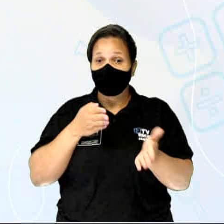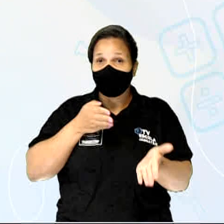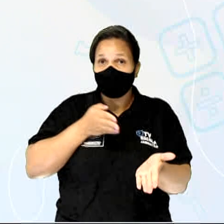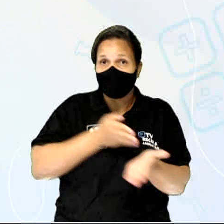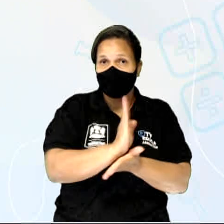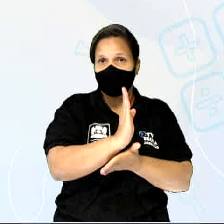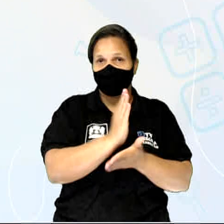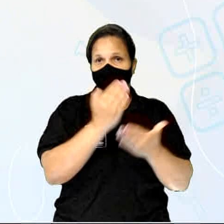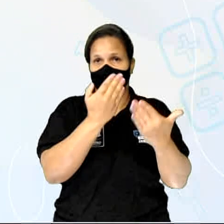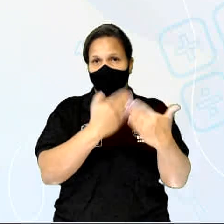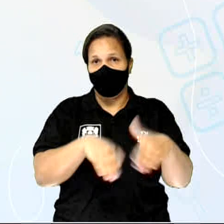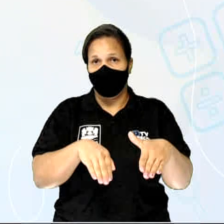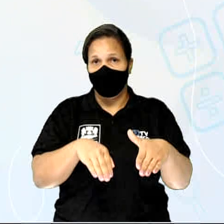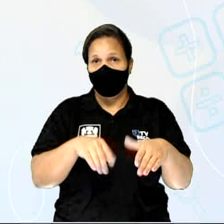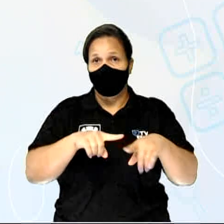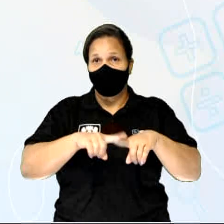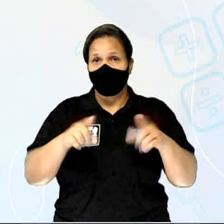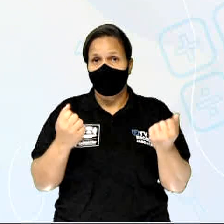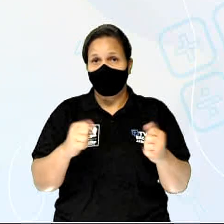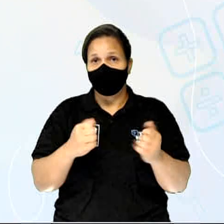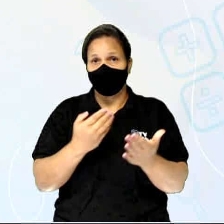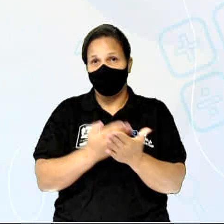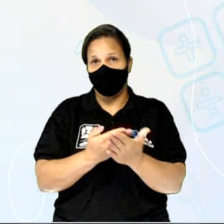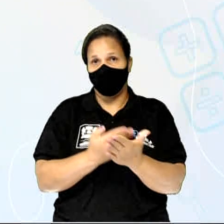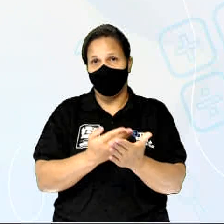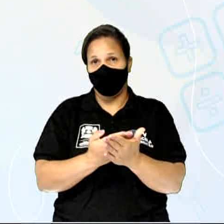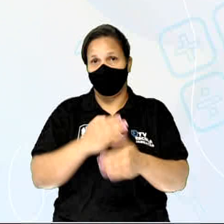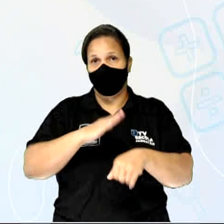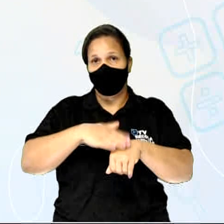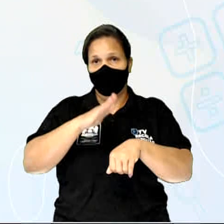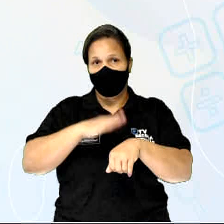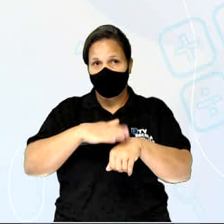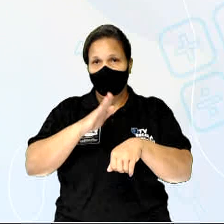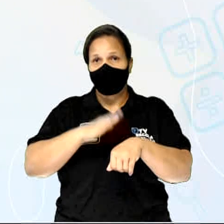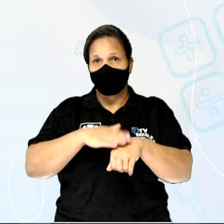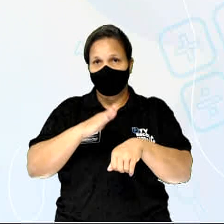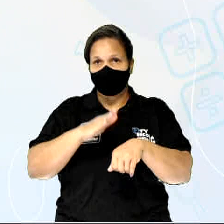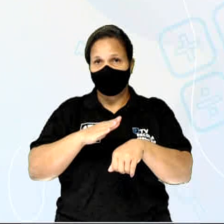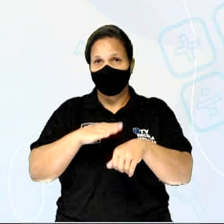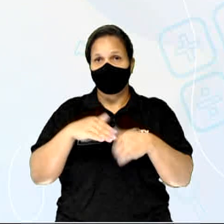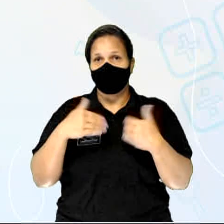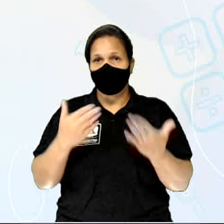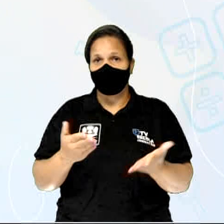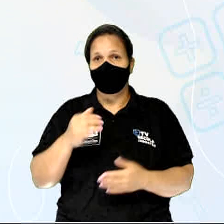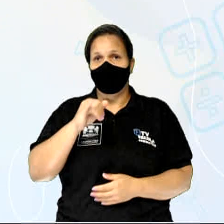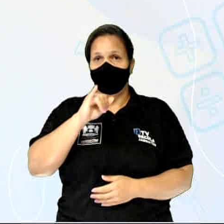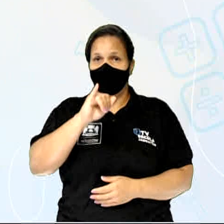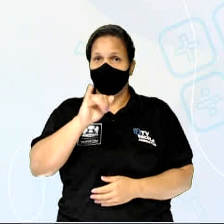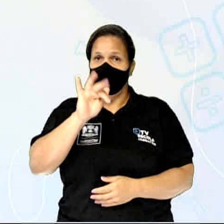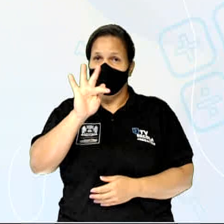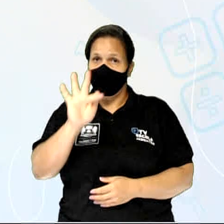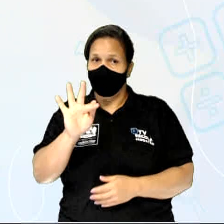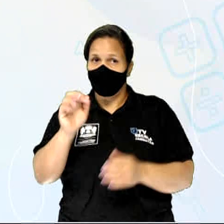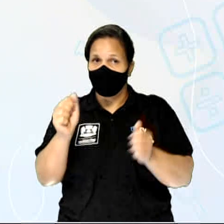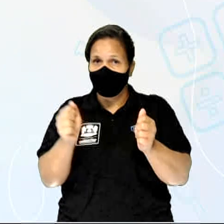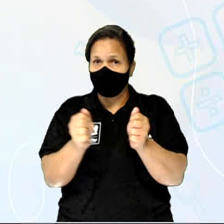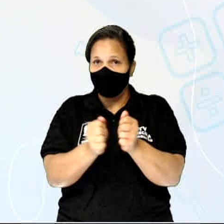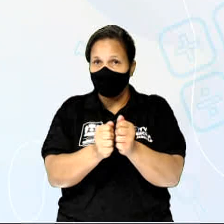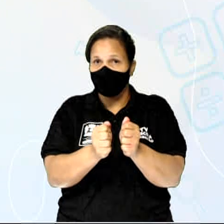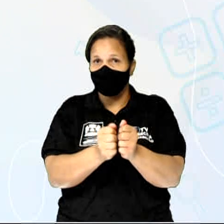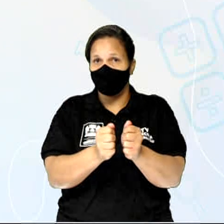estudar mais. Então percebam que o if, ele sempre está ali, grudadinho com o